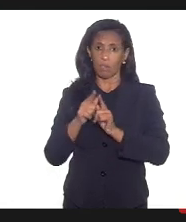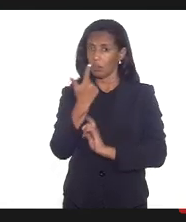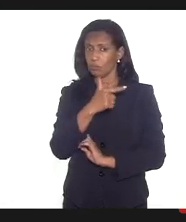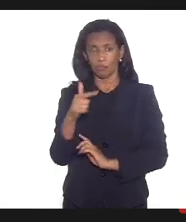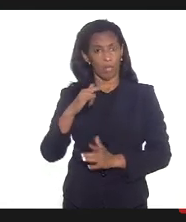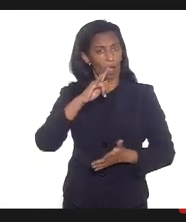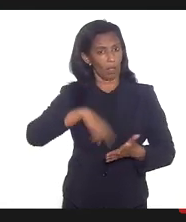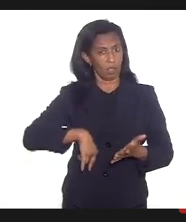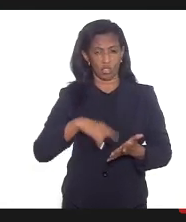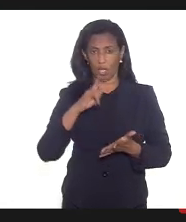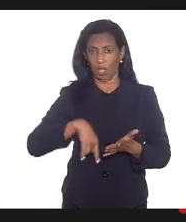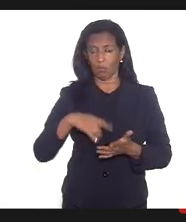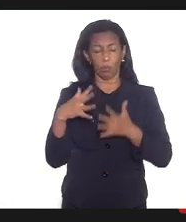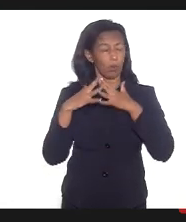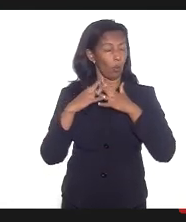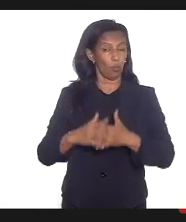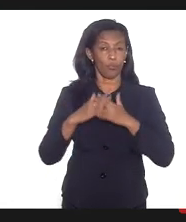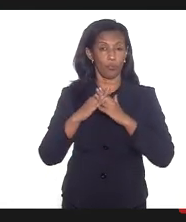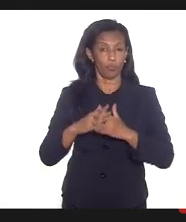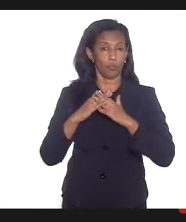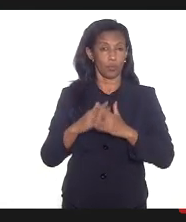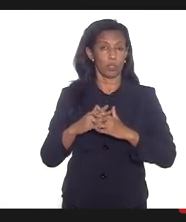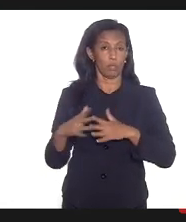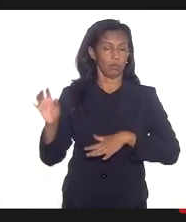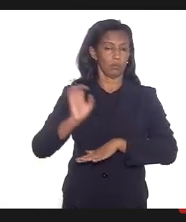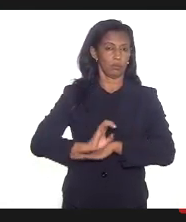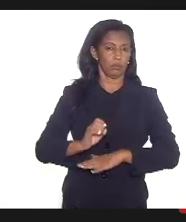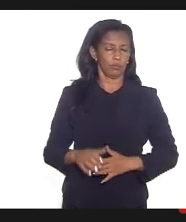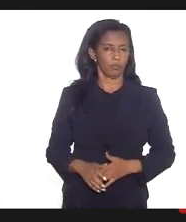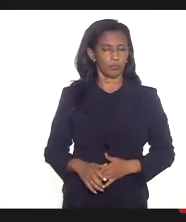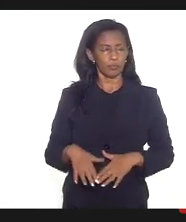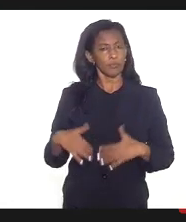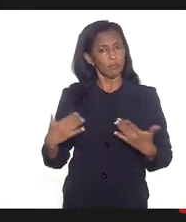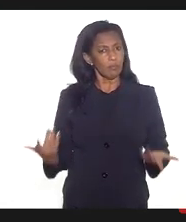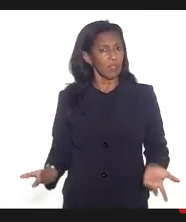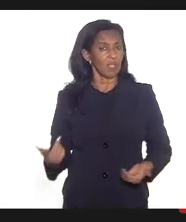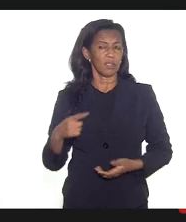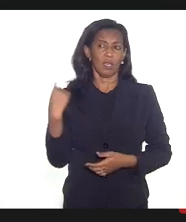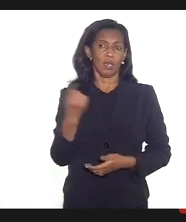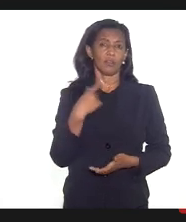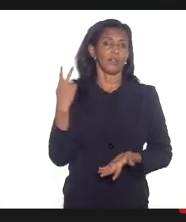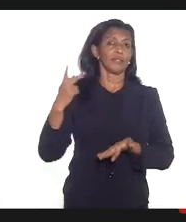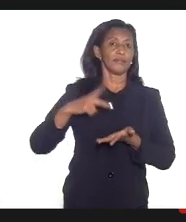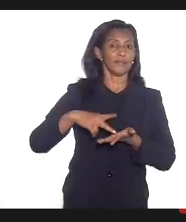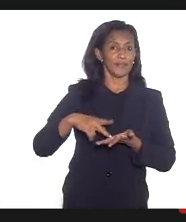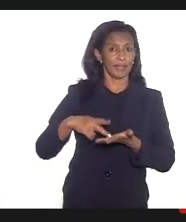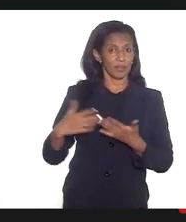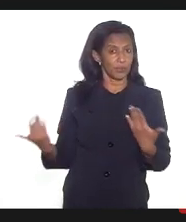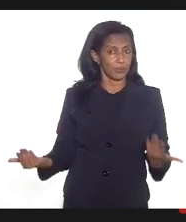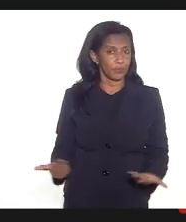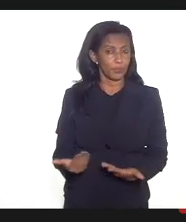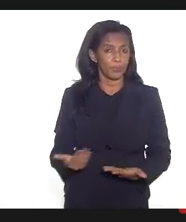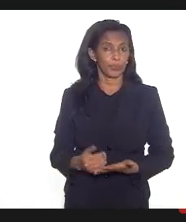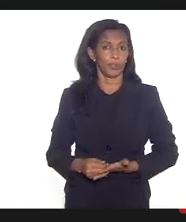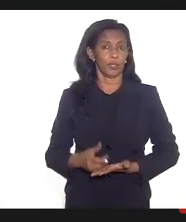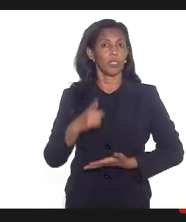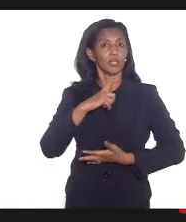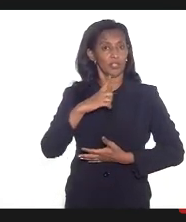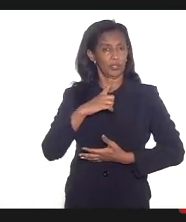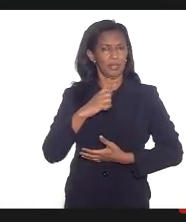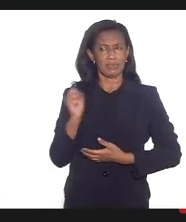atestado nenhum que pareça confusão toda que não está tão isso é é a nossa realidade prática né E a gente